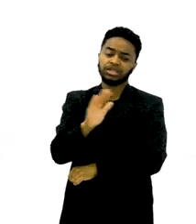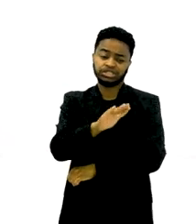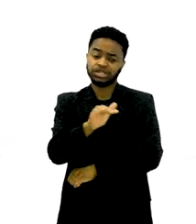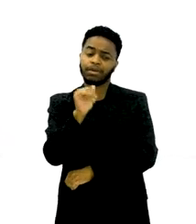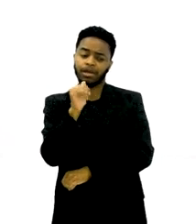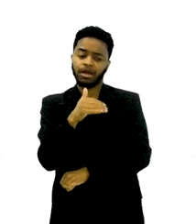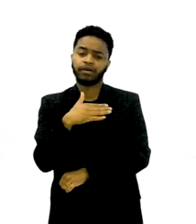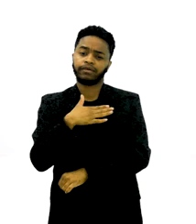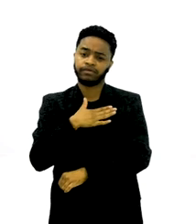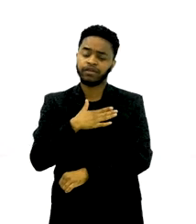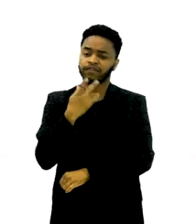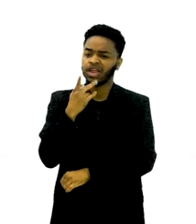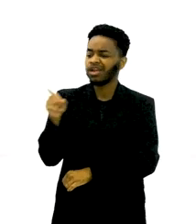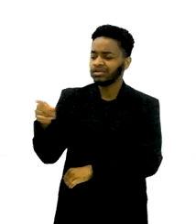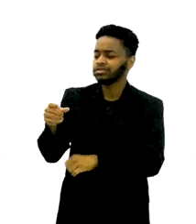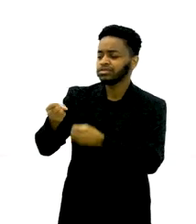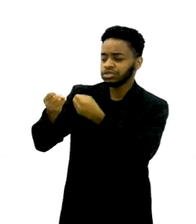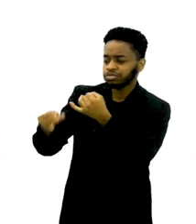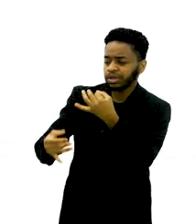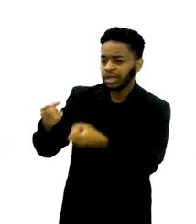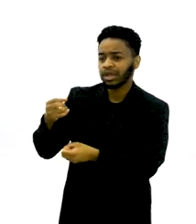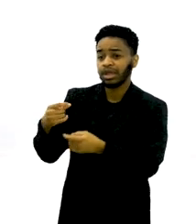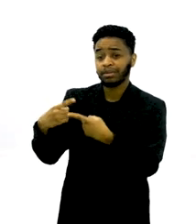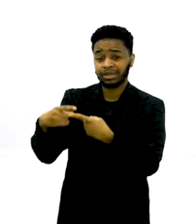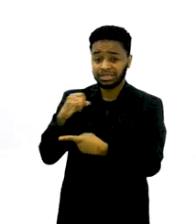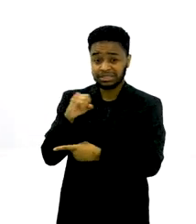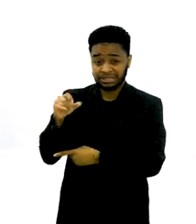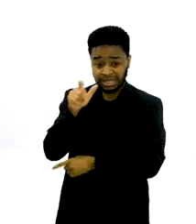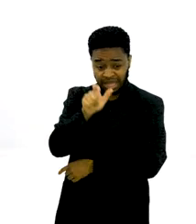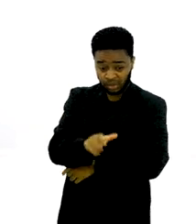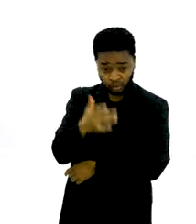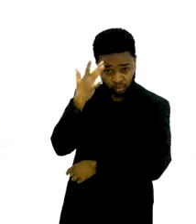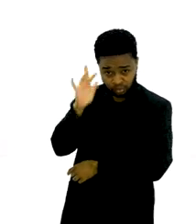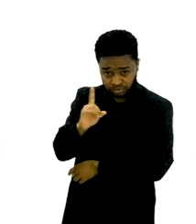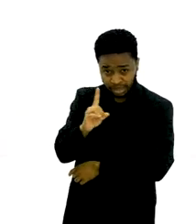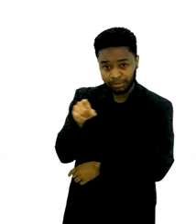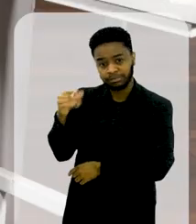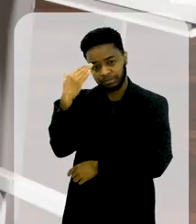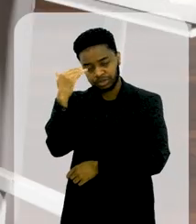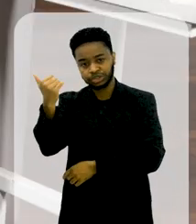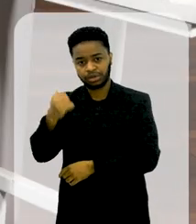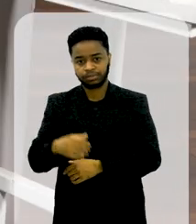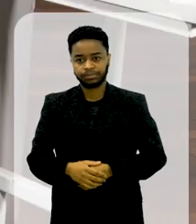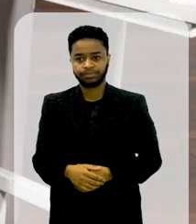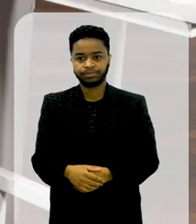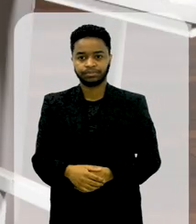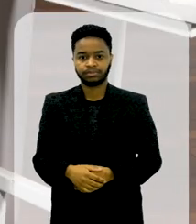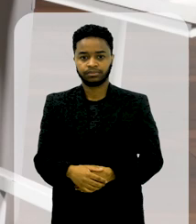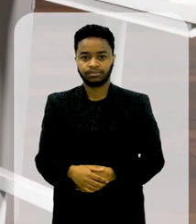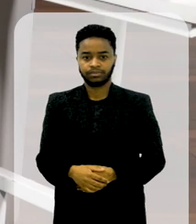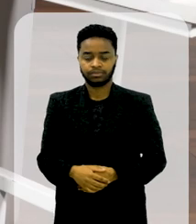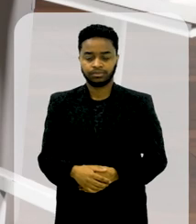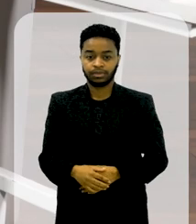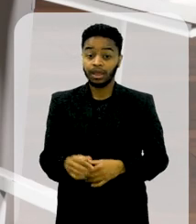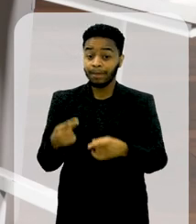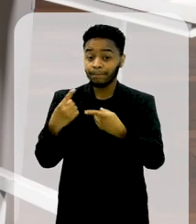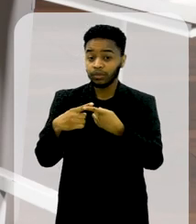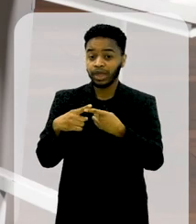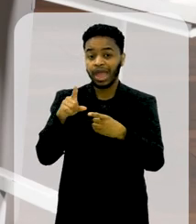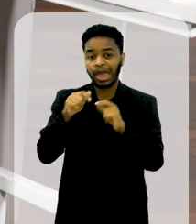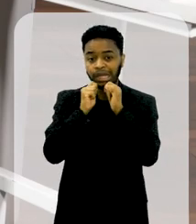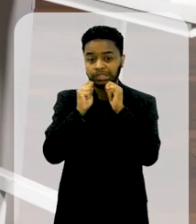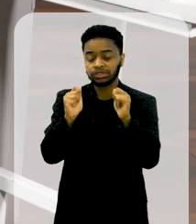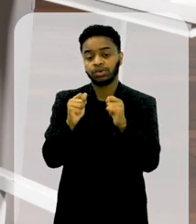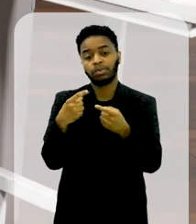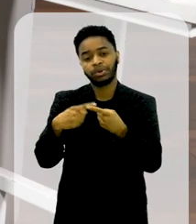chamava e falou minha filha senta aí vai falando com ele o cara não souber Então você me chama era uma assessora de porque aí qu uma assessora de empresa